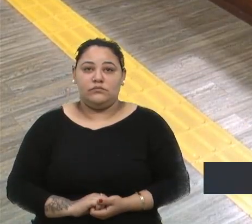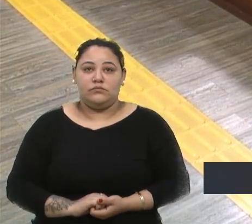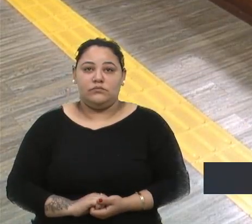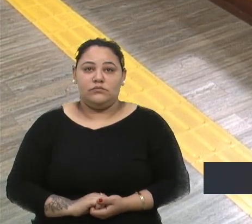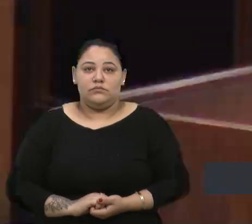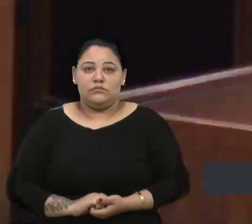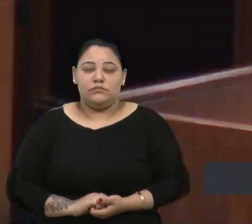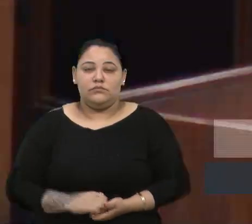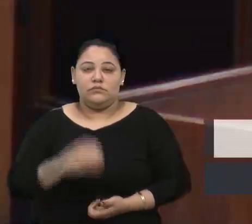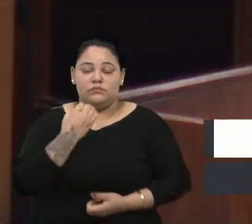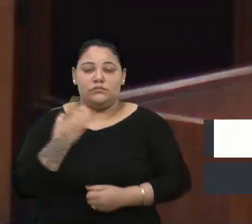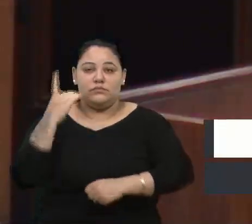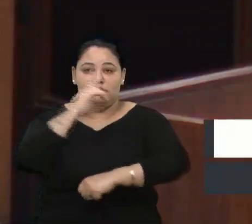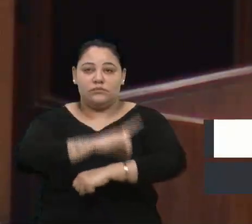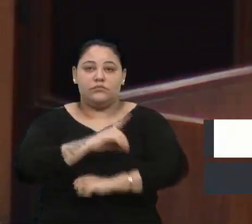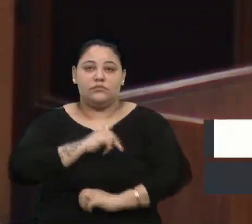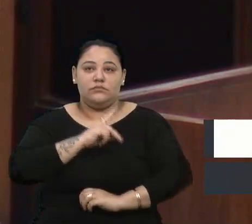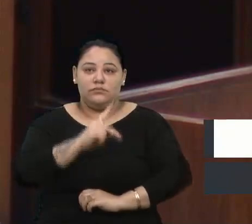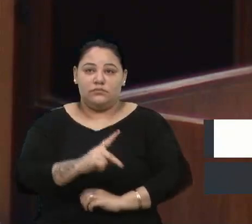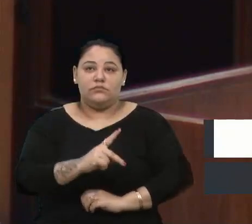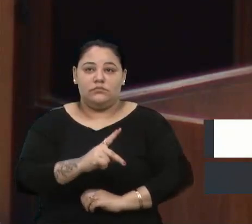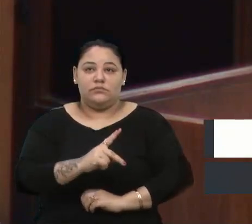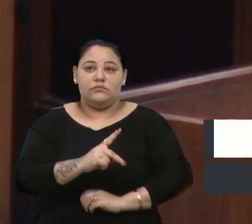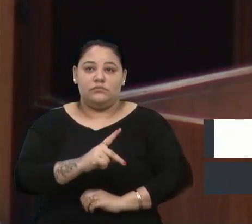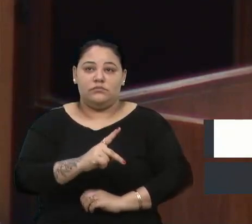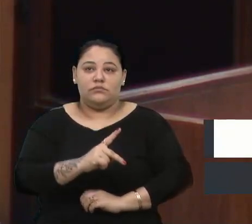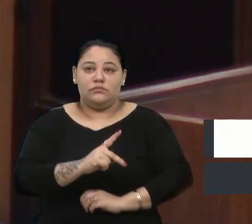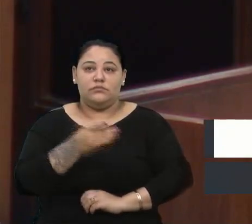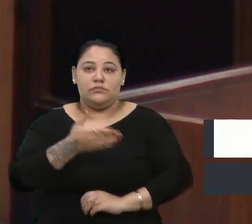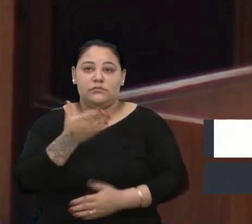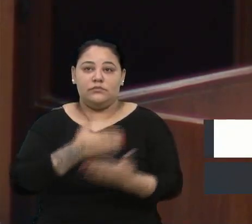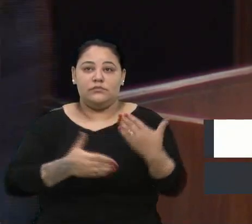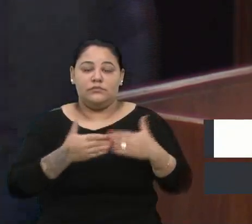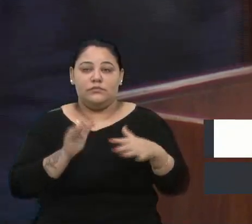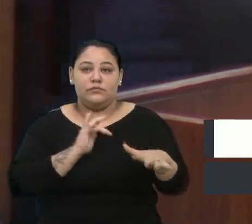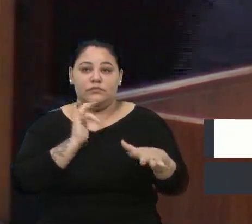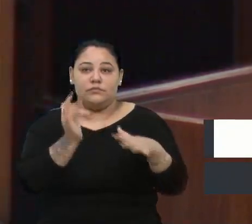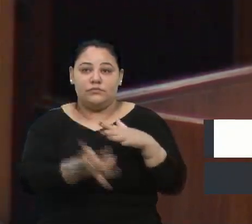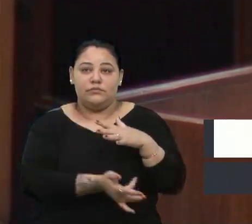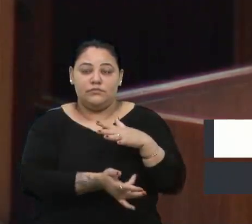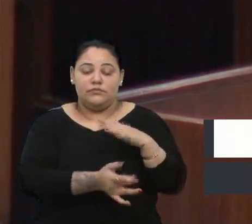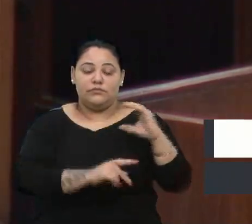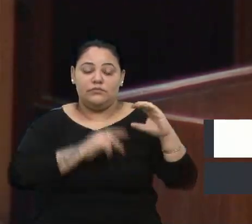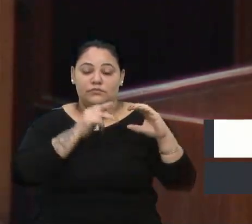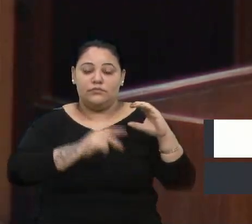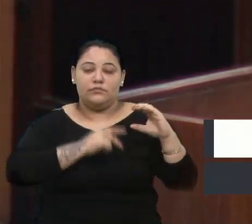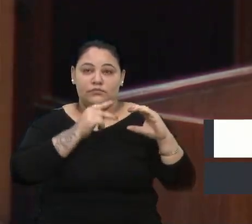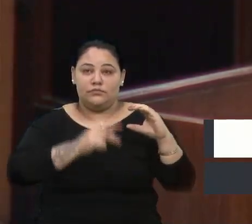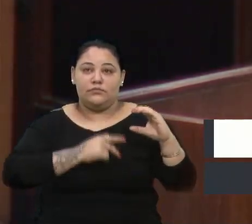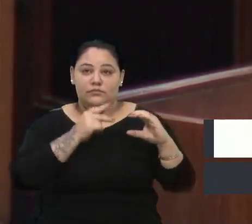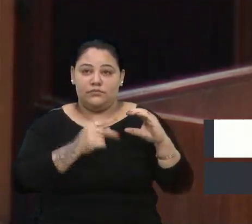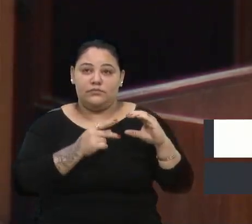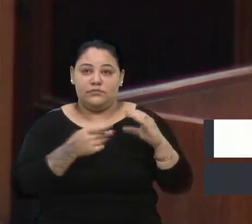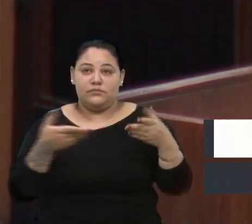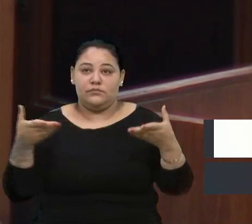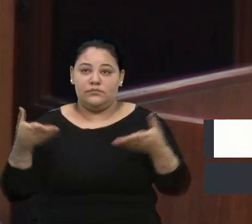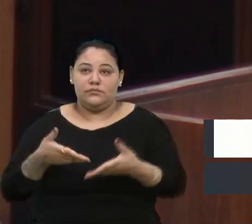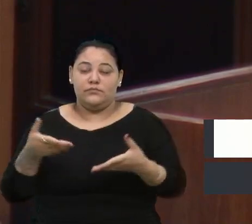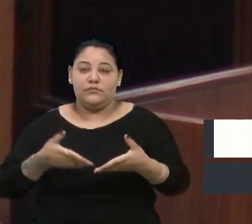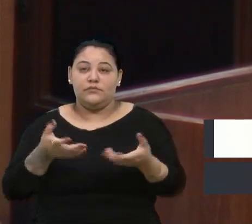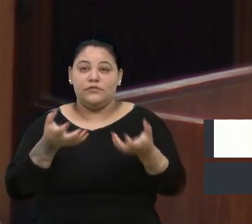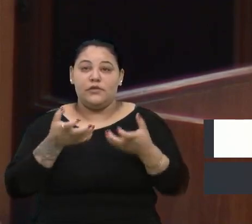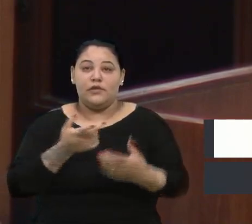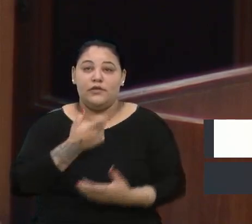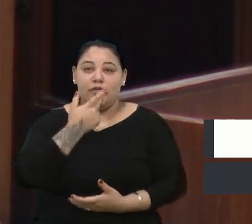Muito bom dia, presidente. Demais que nos prestigiam aí pelas redes sociais e TV Câmara. Hoje venho falar aqui